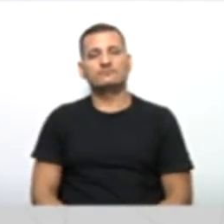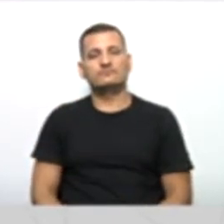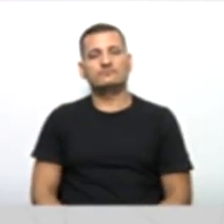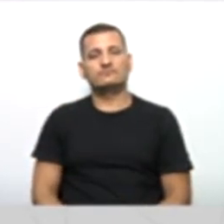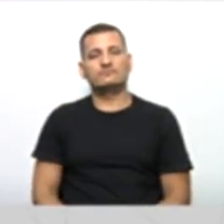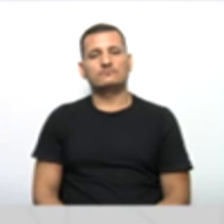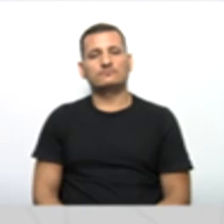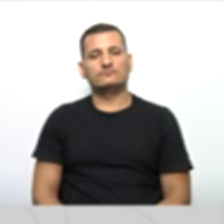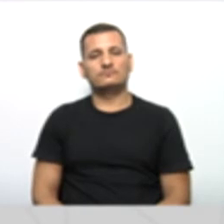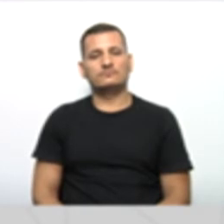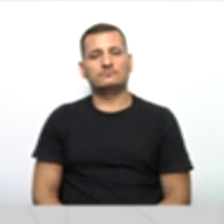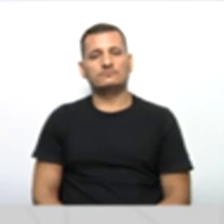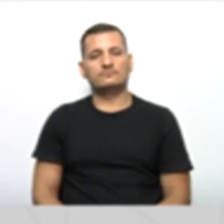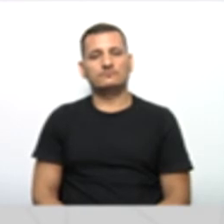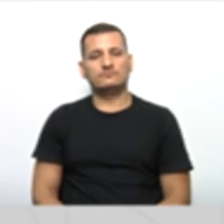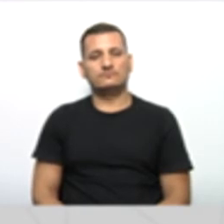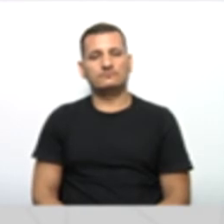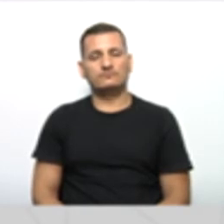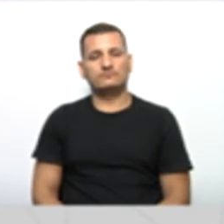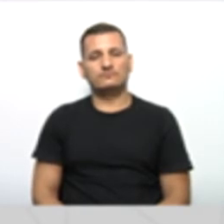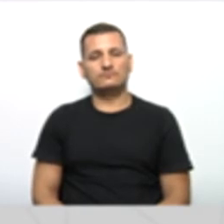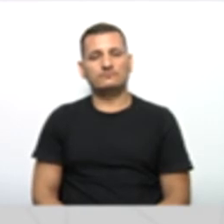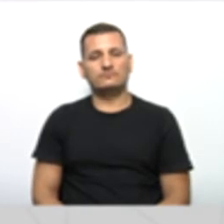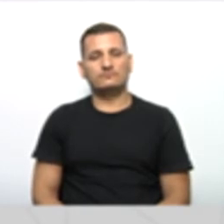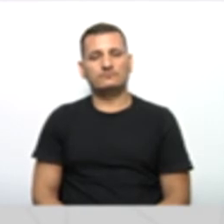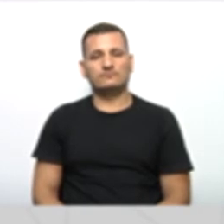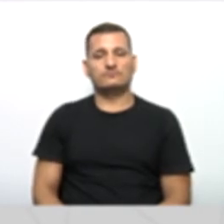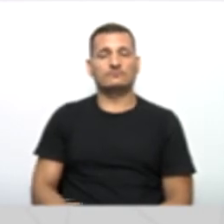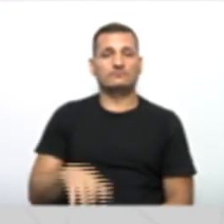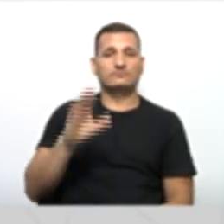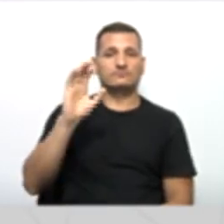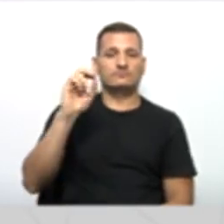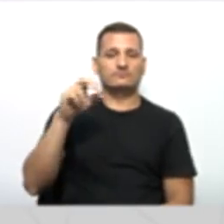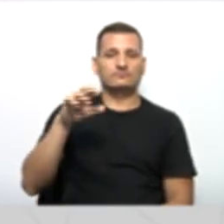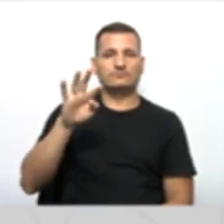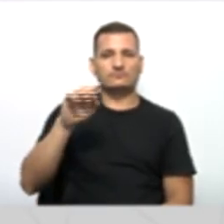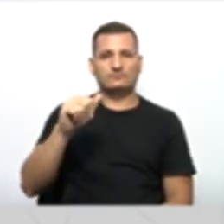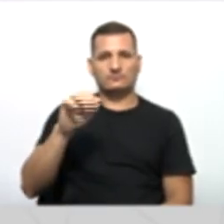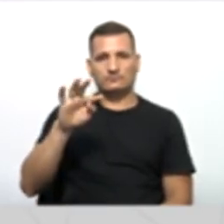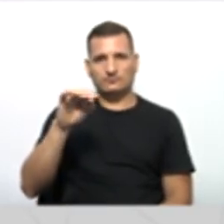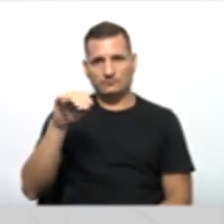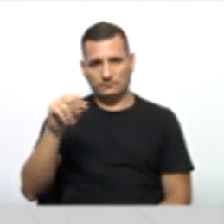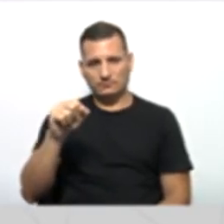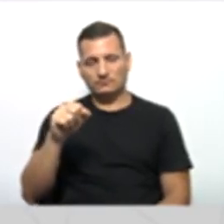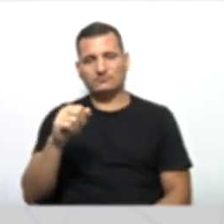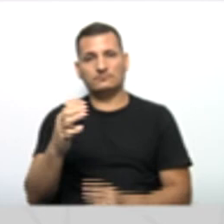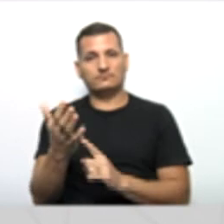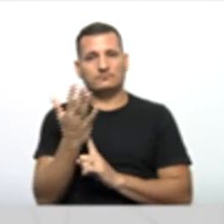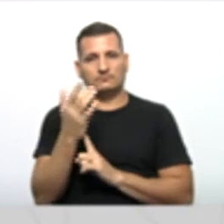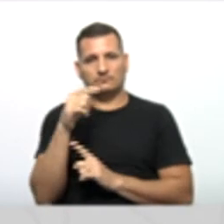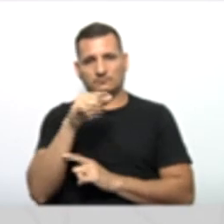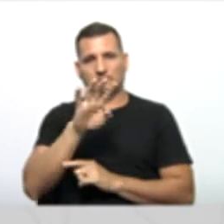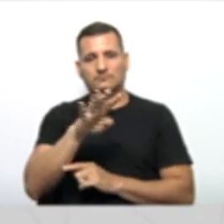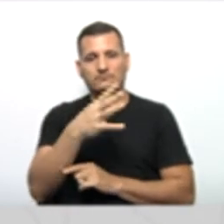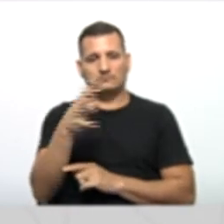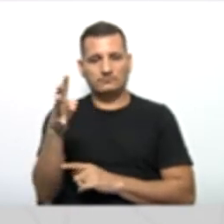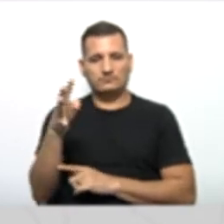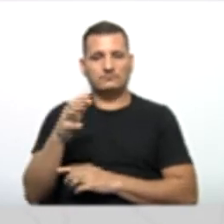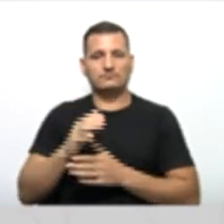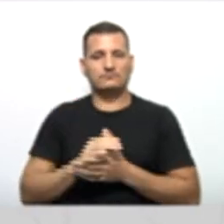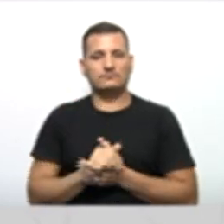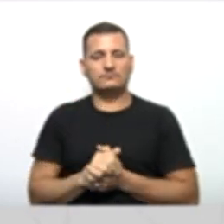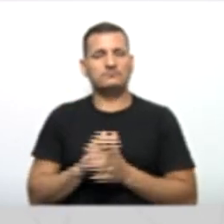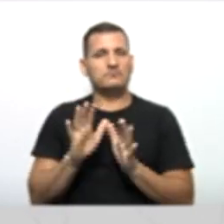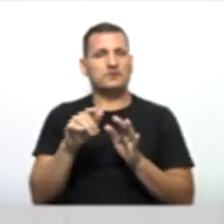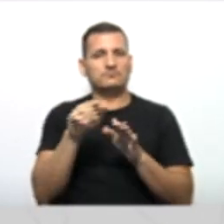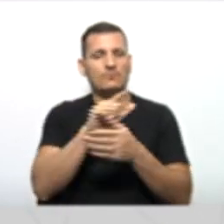e já criei quando eu clico em contatos ele vai mostrar minha tabela que foi criada porém sem